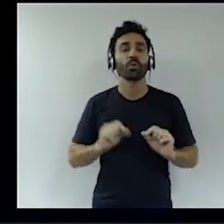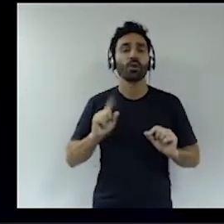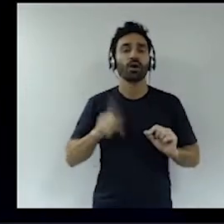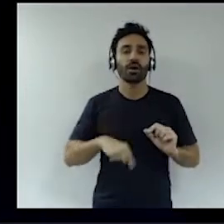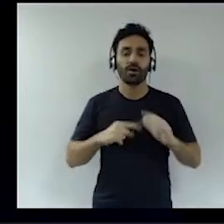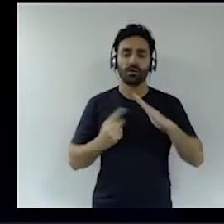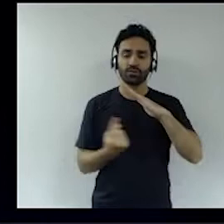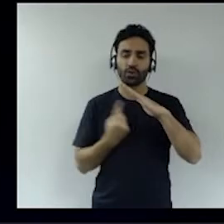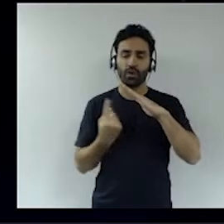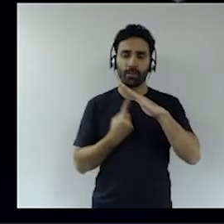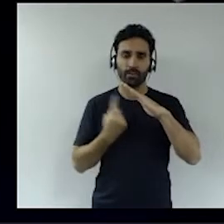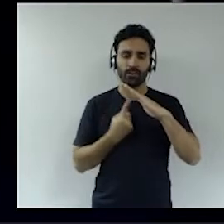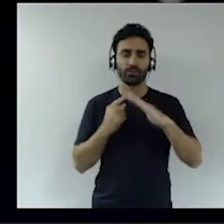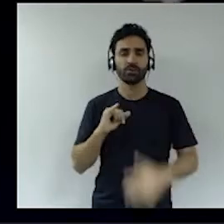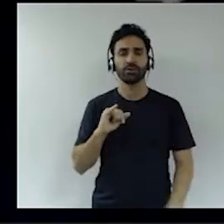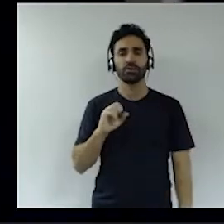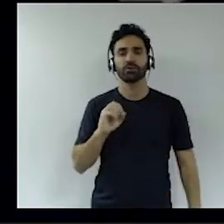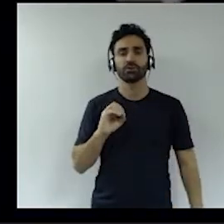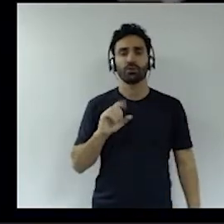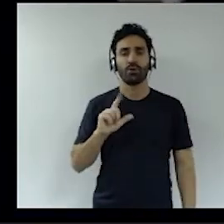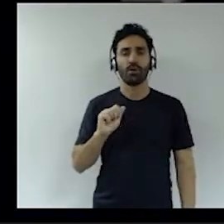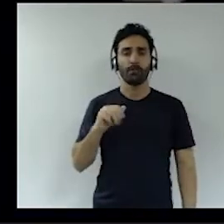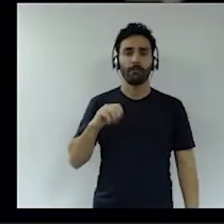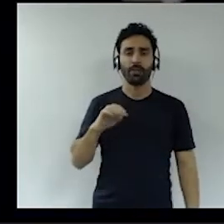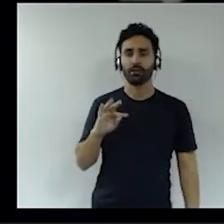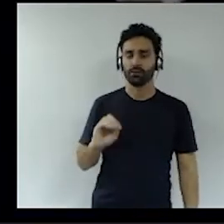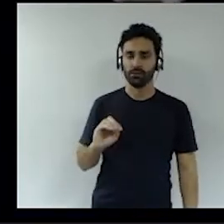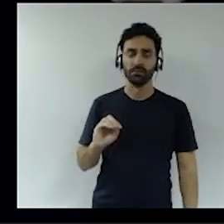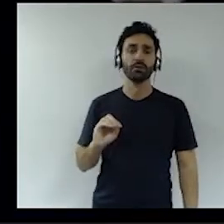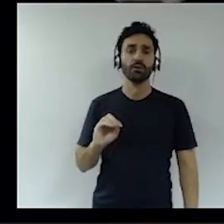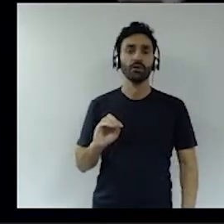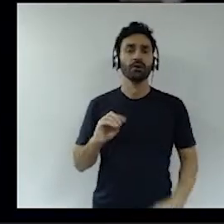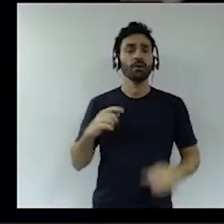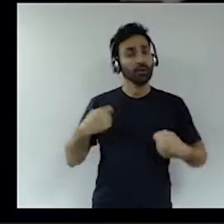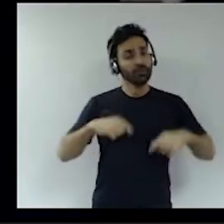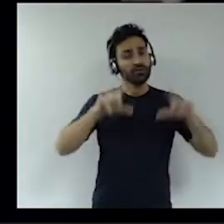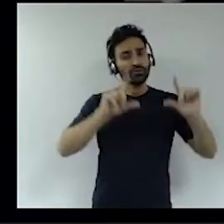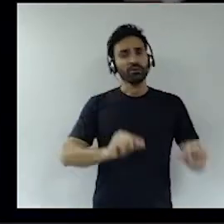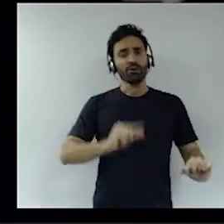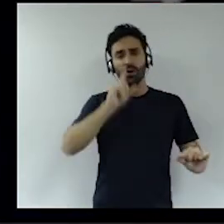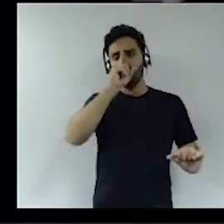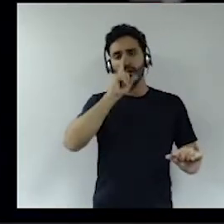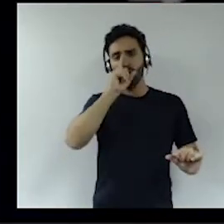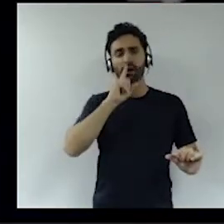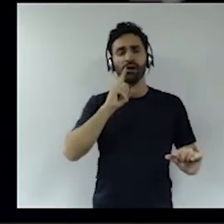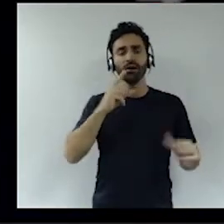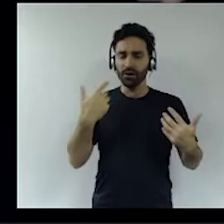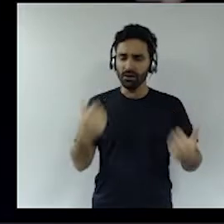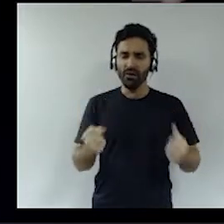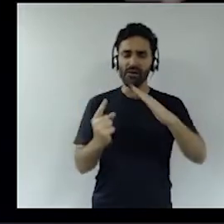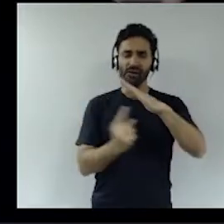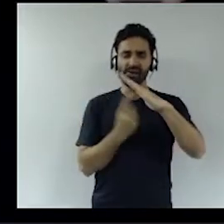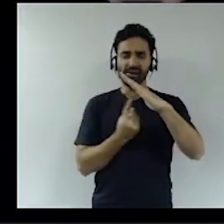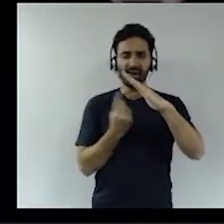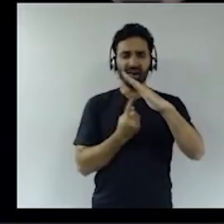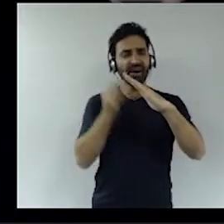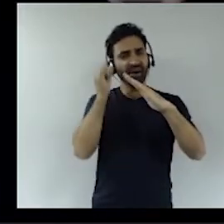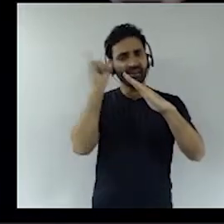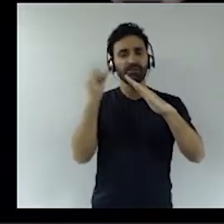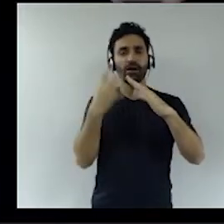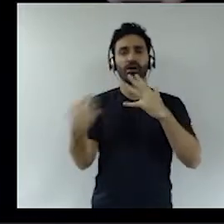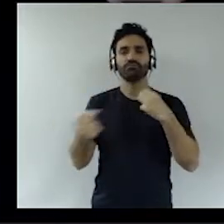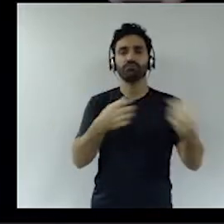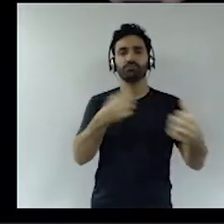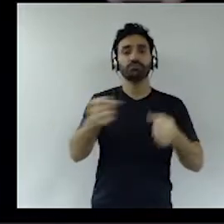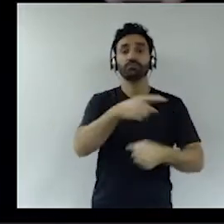isolamento. Isolamento no sentido de reduzir os riscos. Vamos isolar para evitar a contaminação, porque não se conhece o